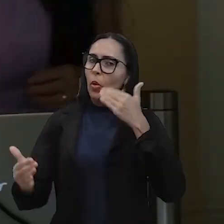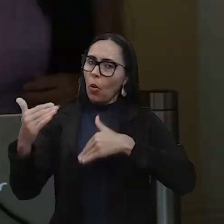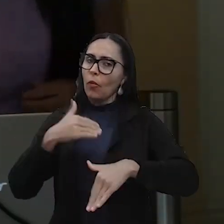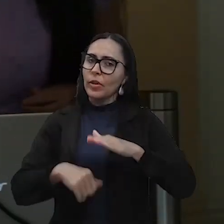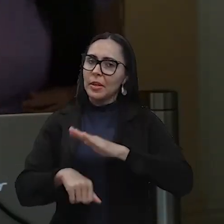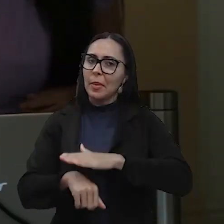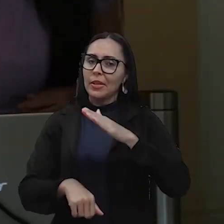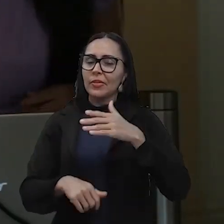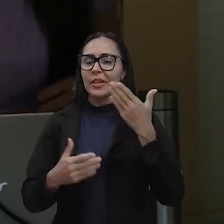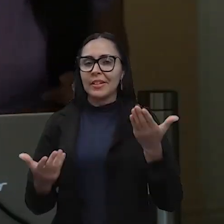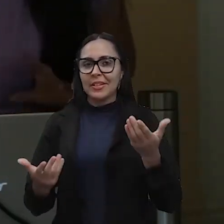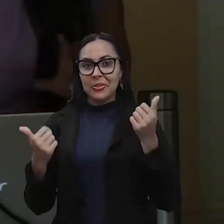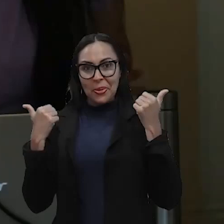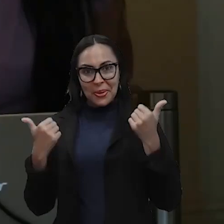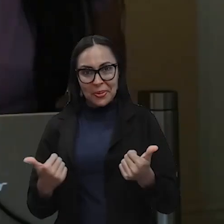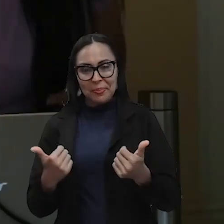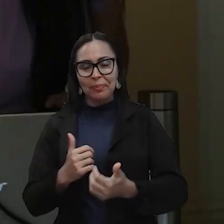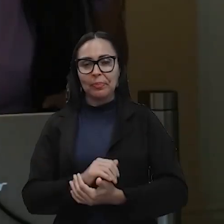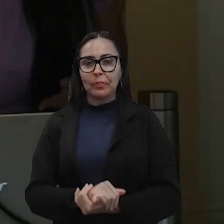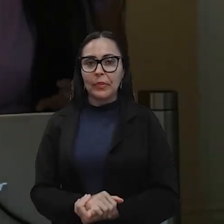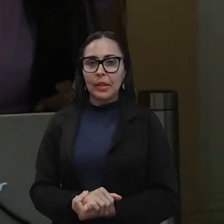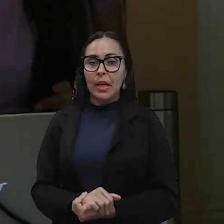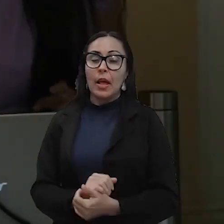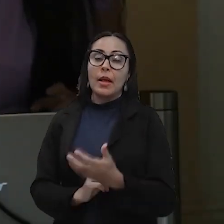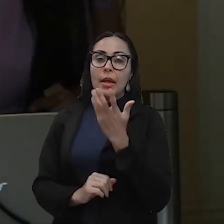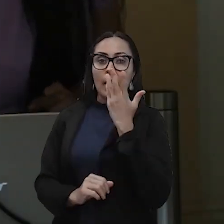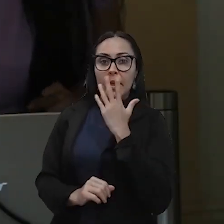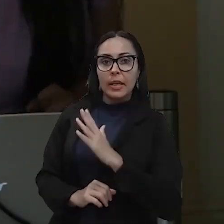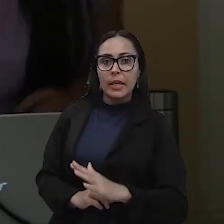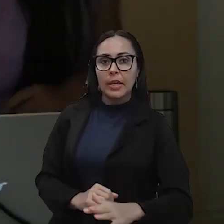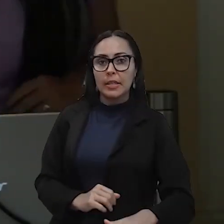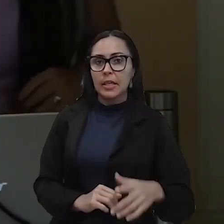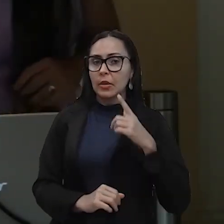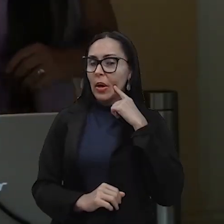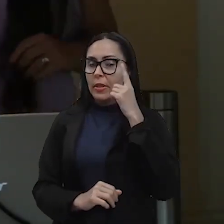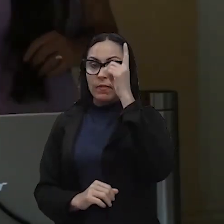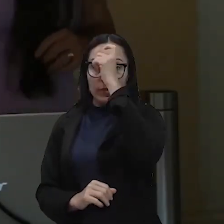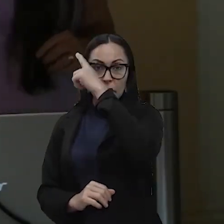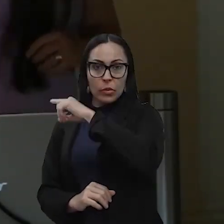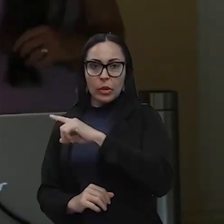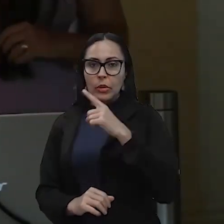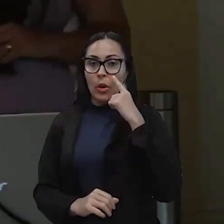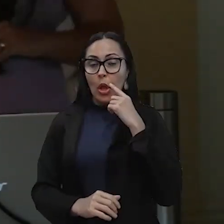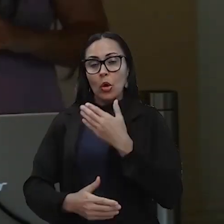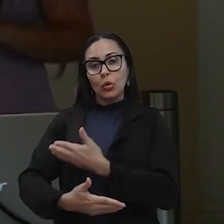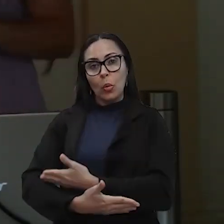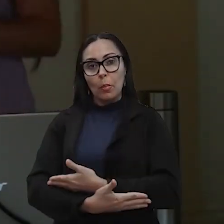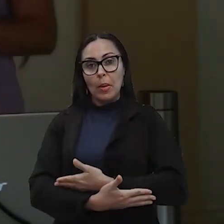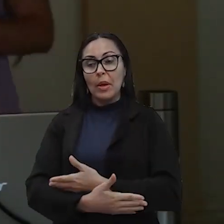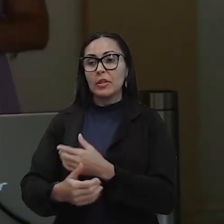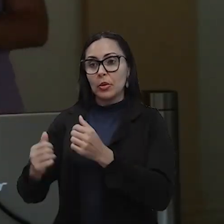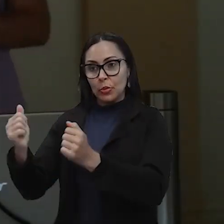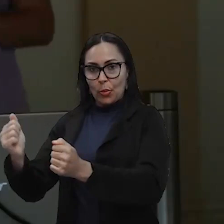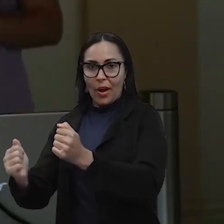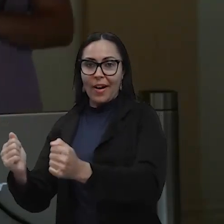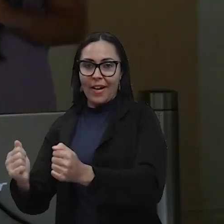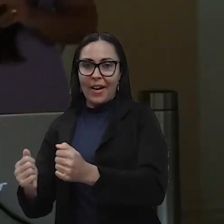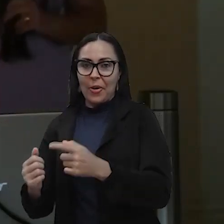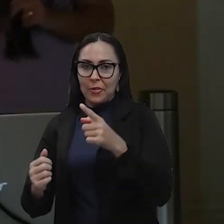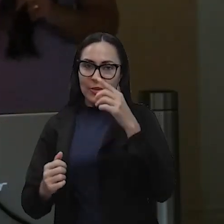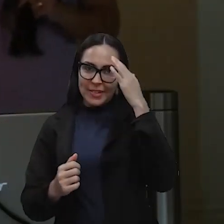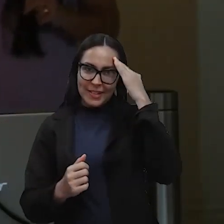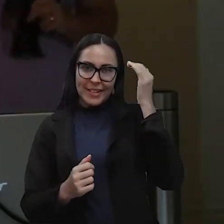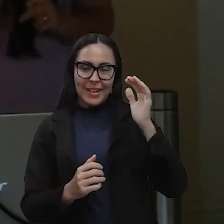Joia? E criança não é a dificuldade, porque assim, eu tô com um bebezinho no carro, como vocês sabem. No carro não, desci com ele